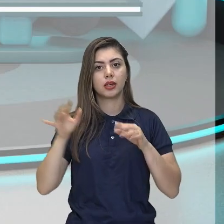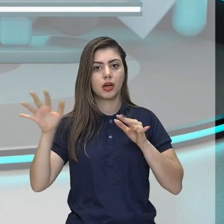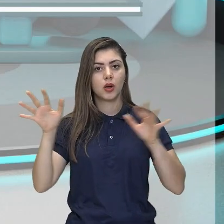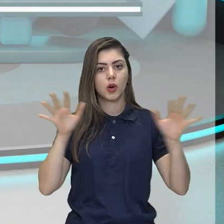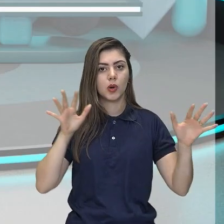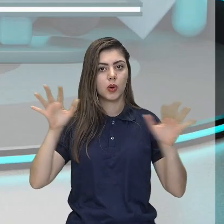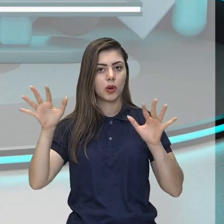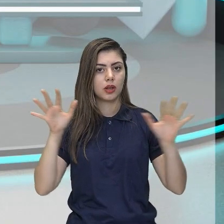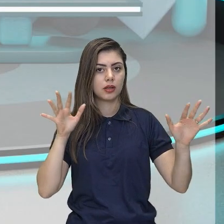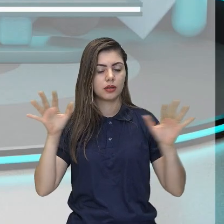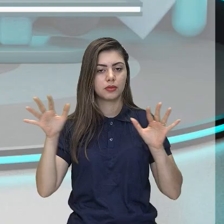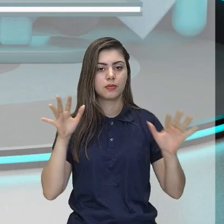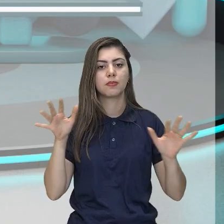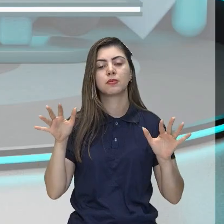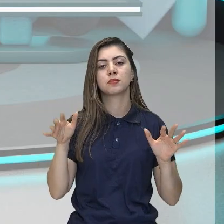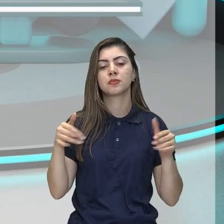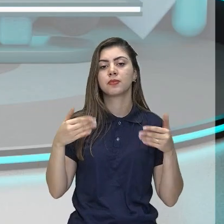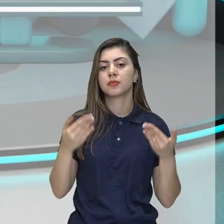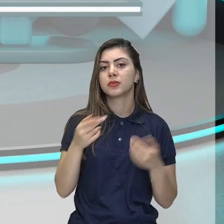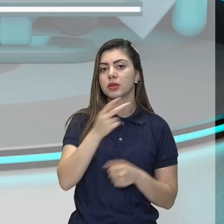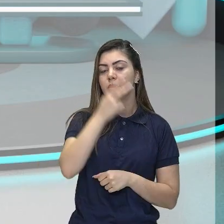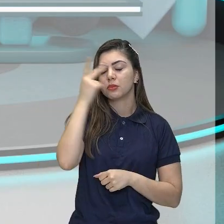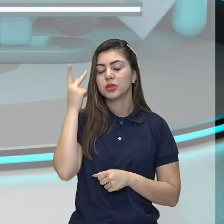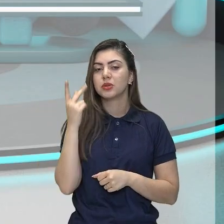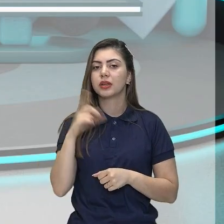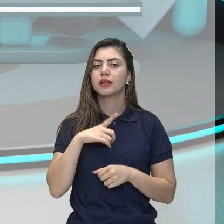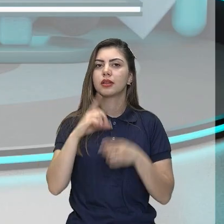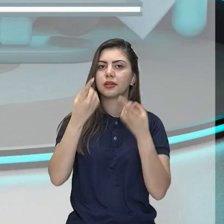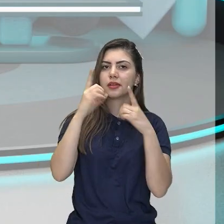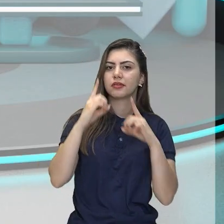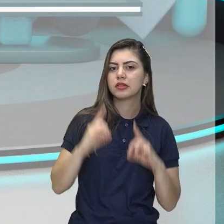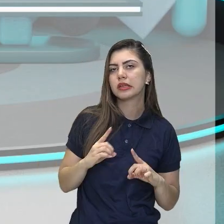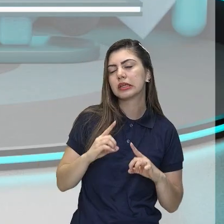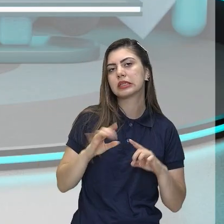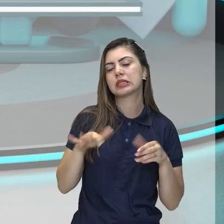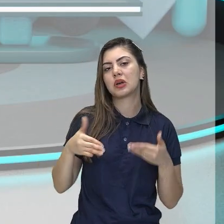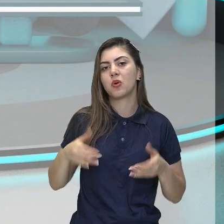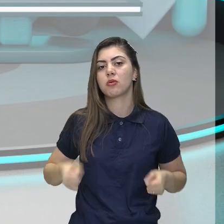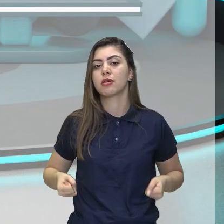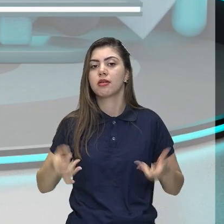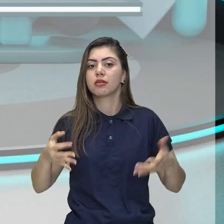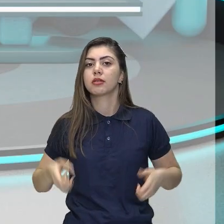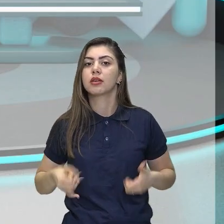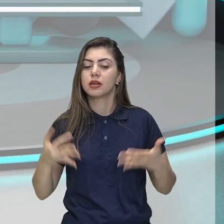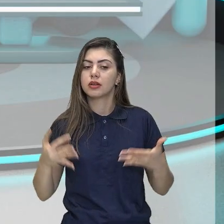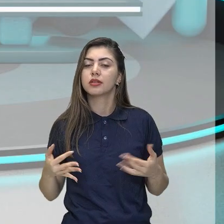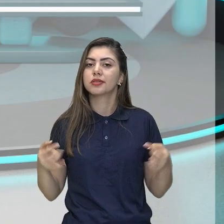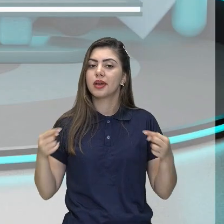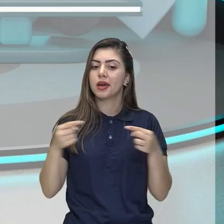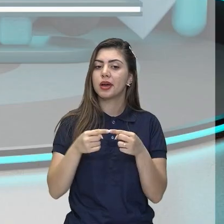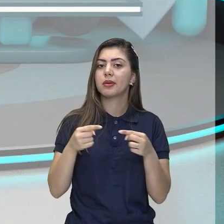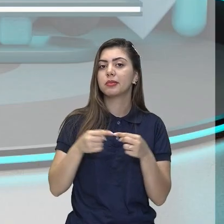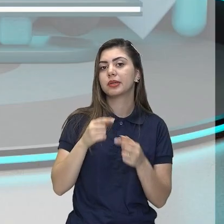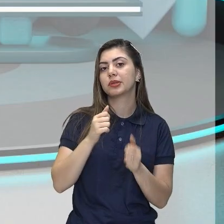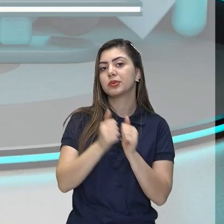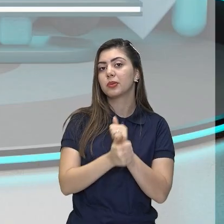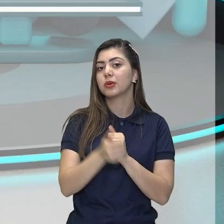garante que o aluno cadeirante ou com deficiência esteja sempre envolvido ativamente no